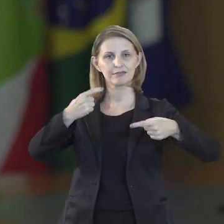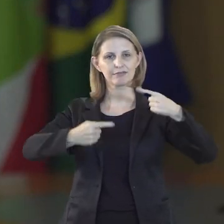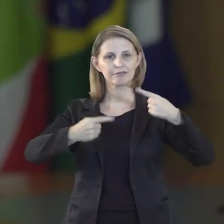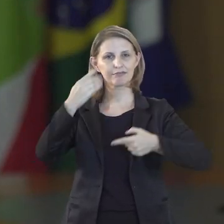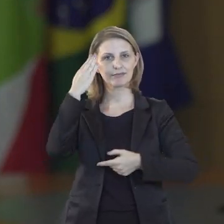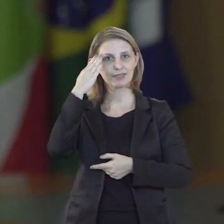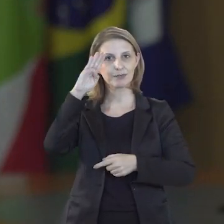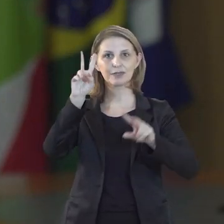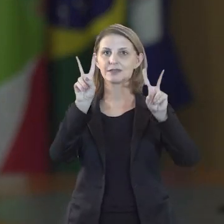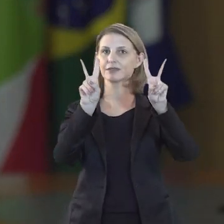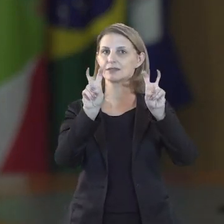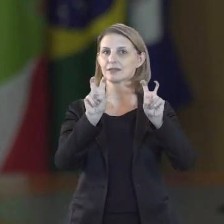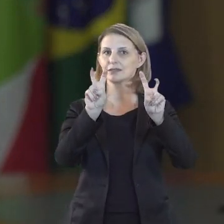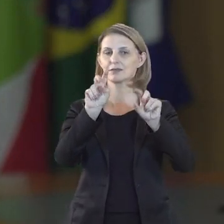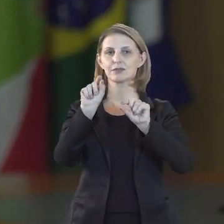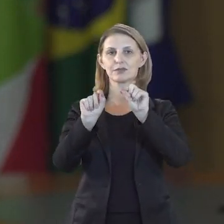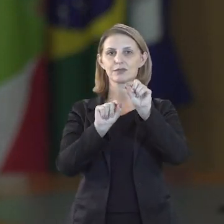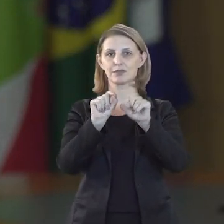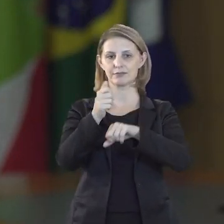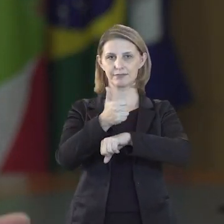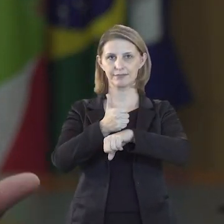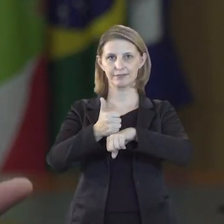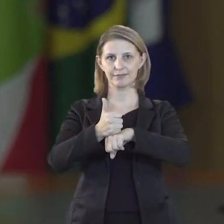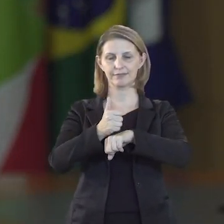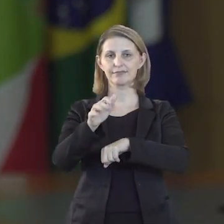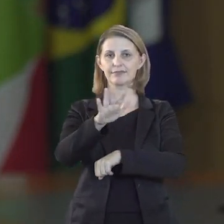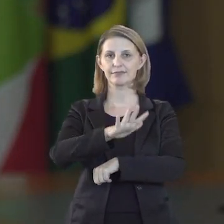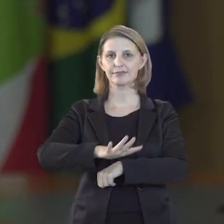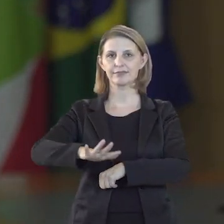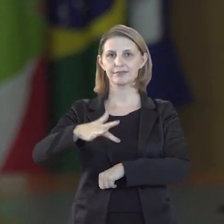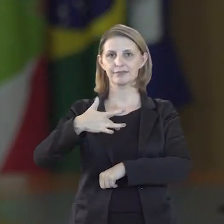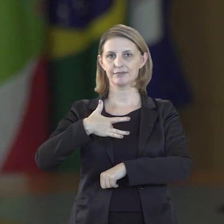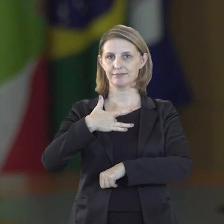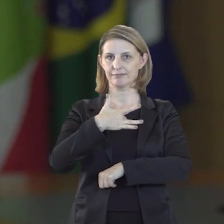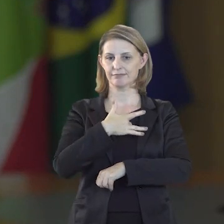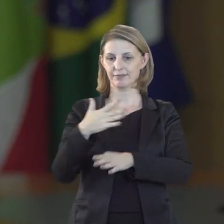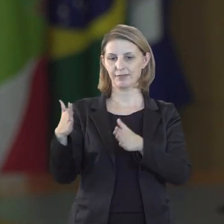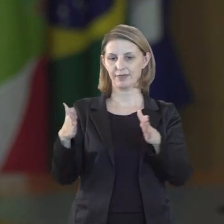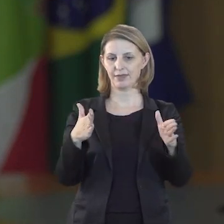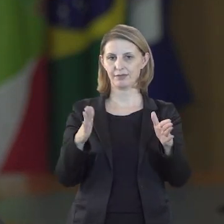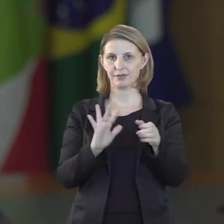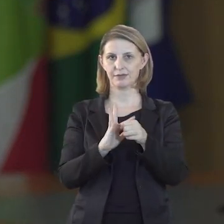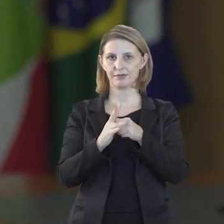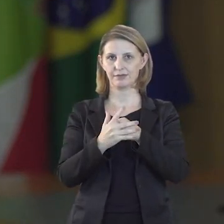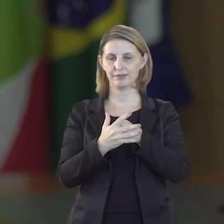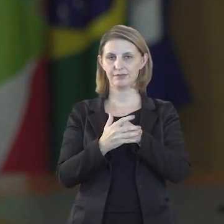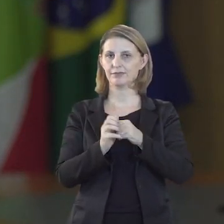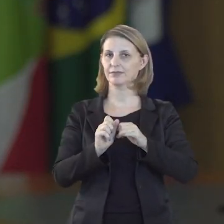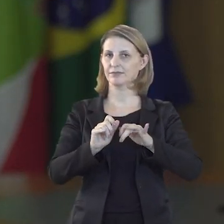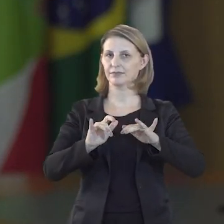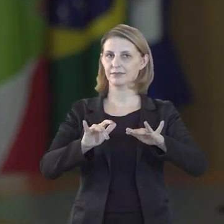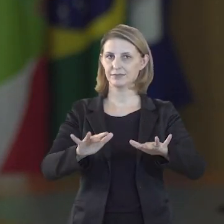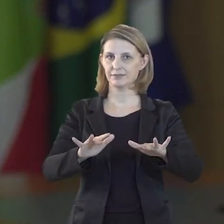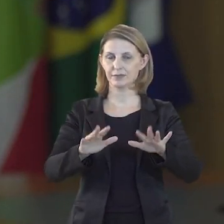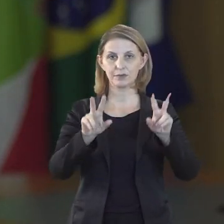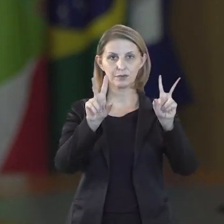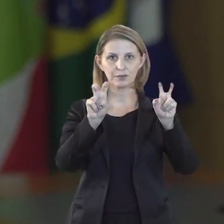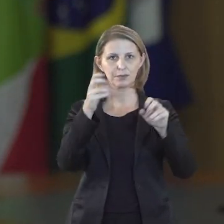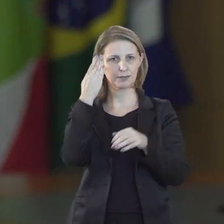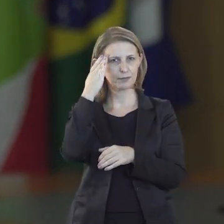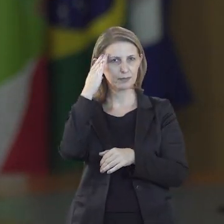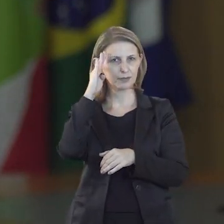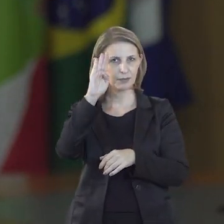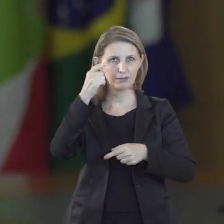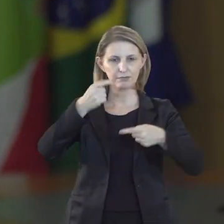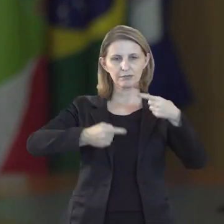atividades para discutir os principais temas que envolvem os profissionais da saúde durante o enfrentamento diário da pandemia. O